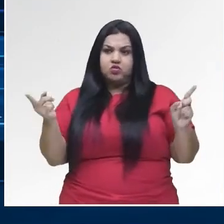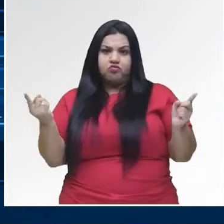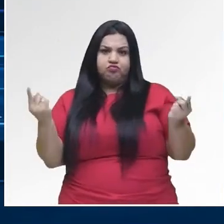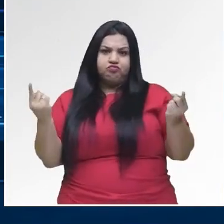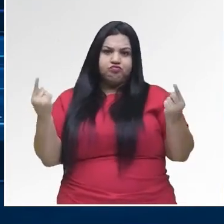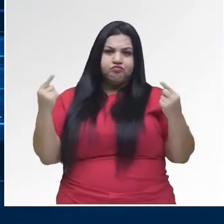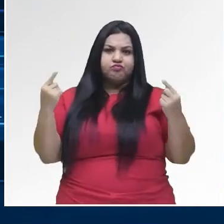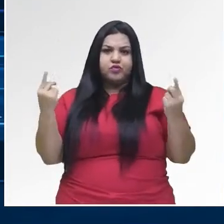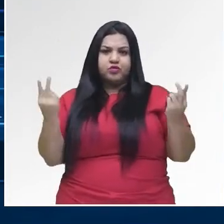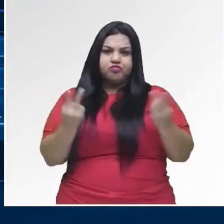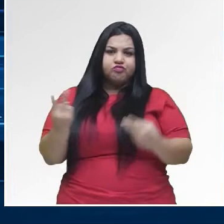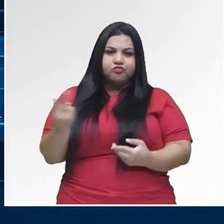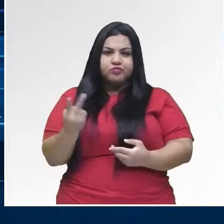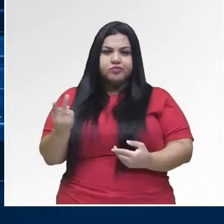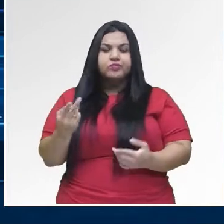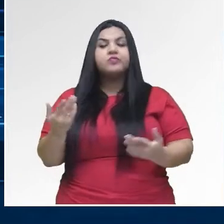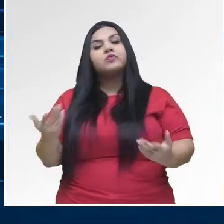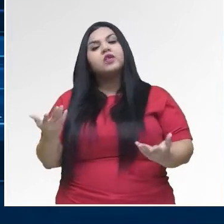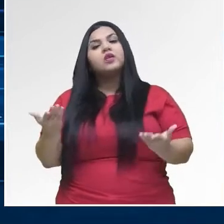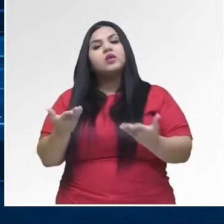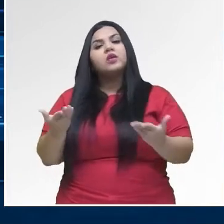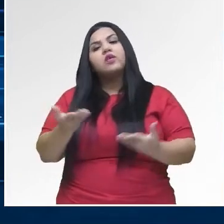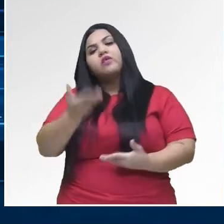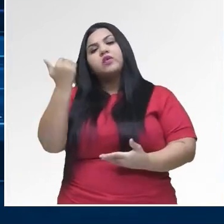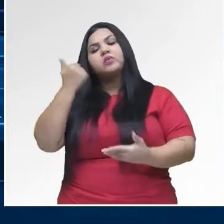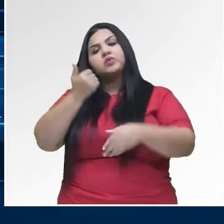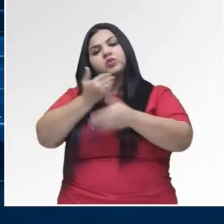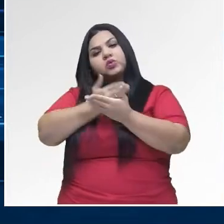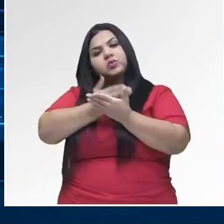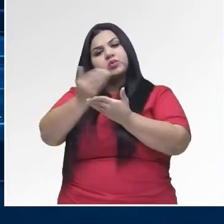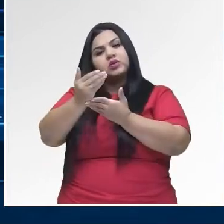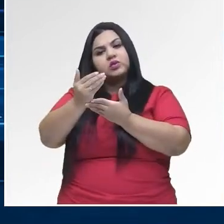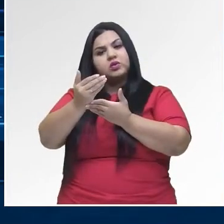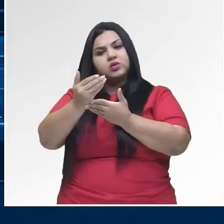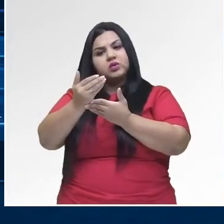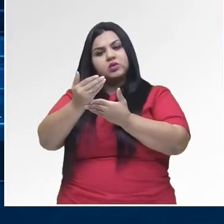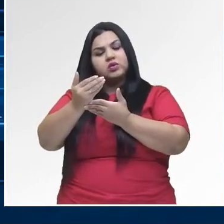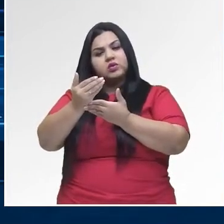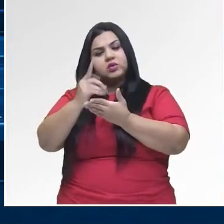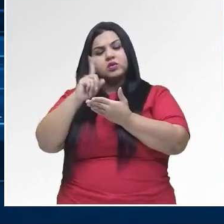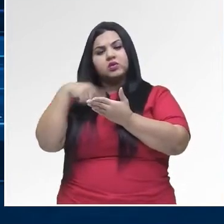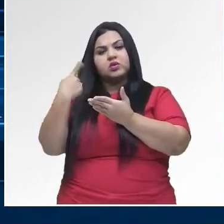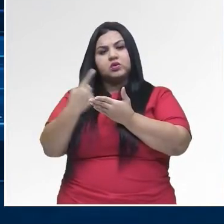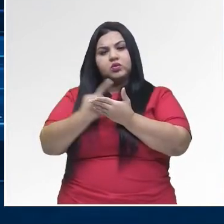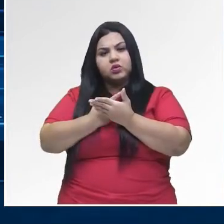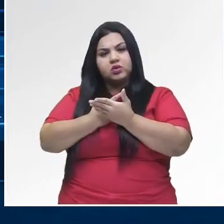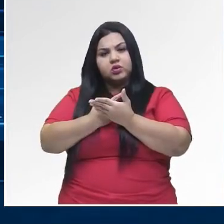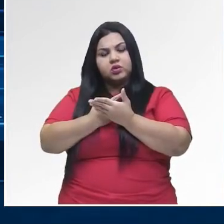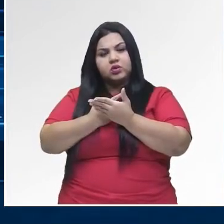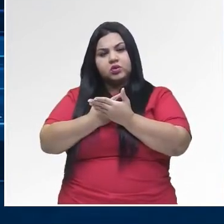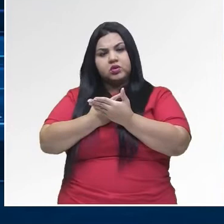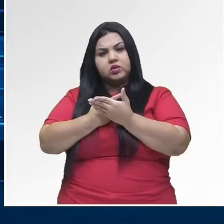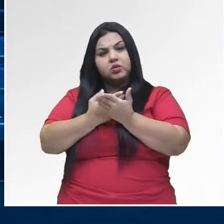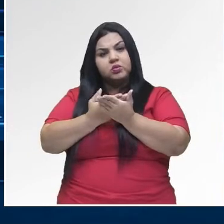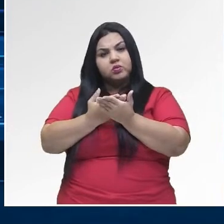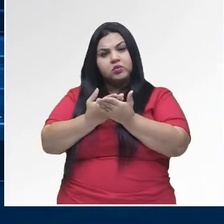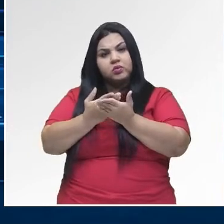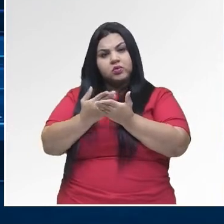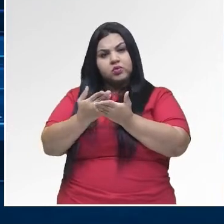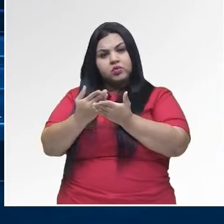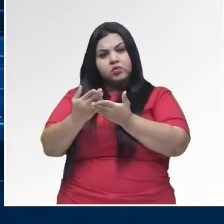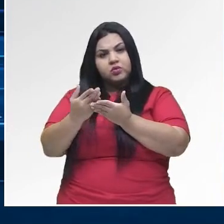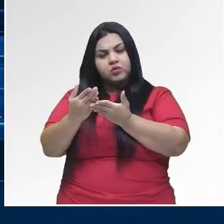moral. Então vamos lá, vamos começar aqui com a nossa abordagem inicial,